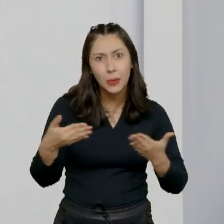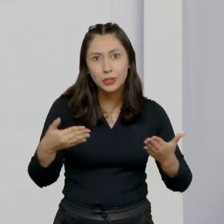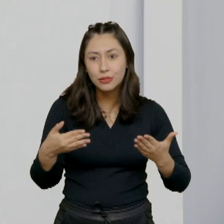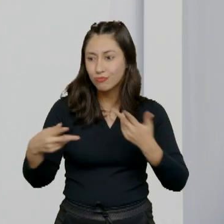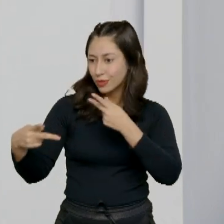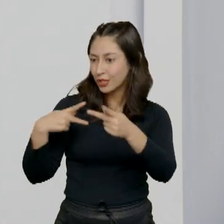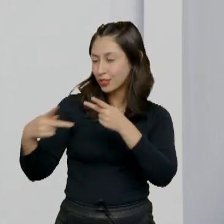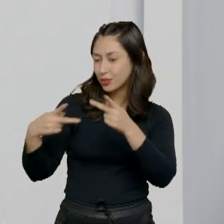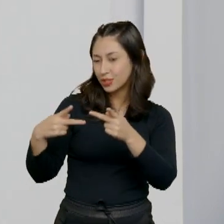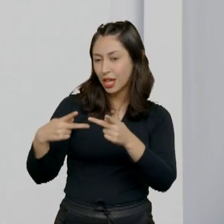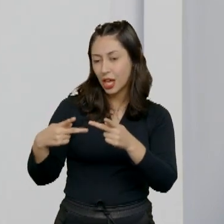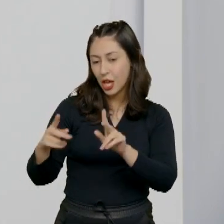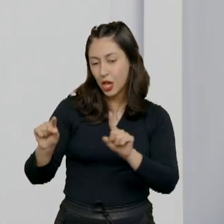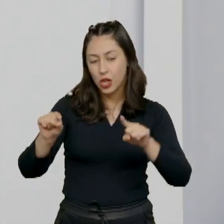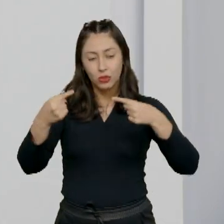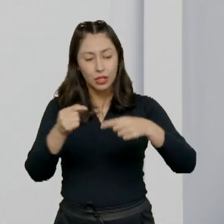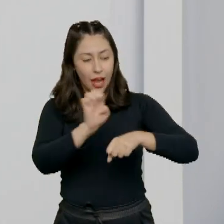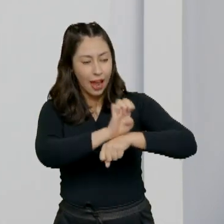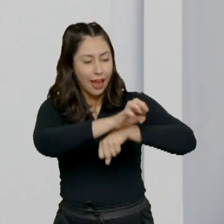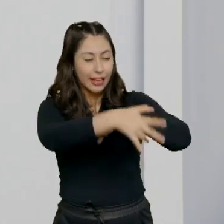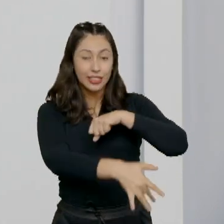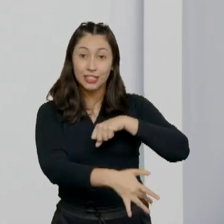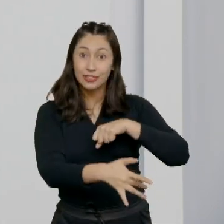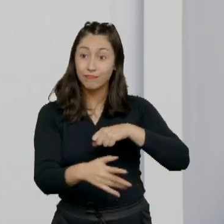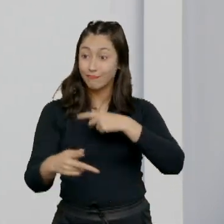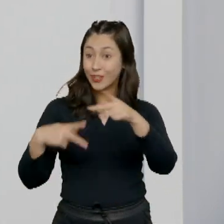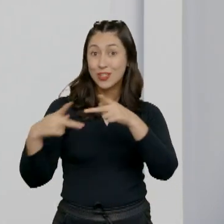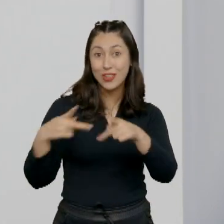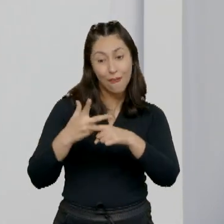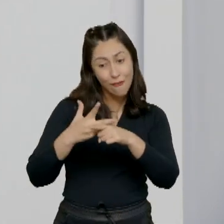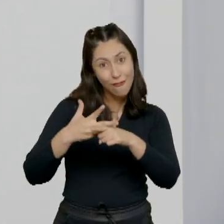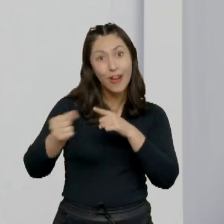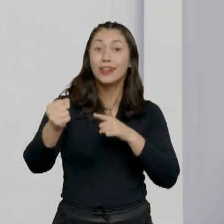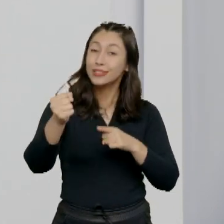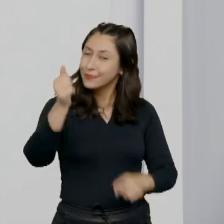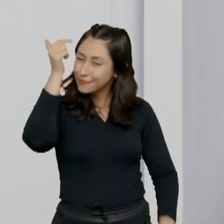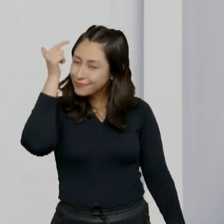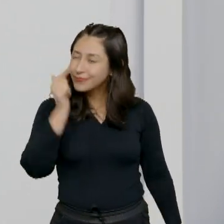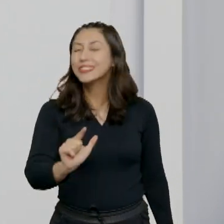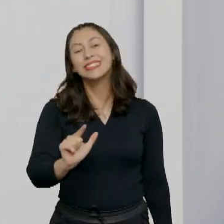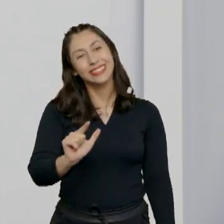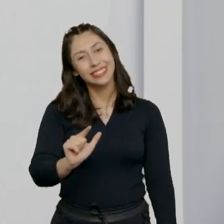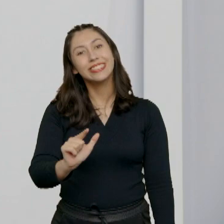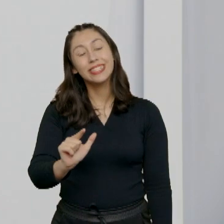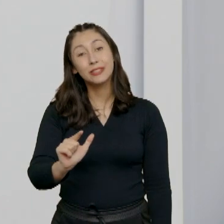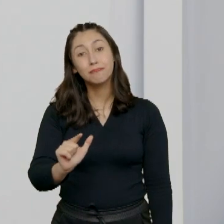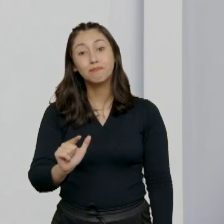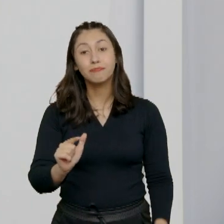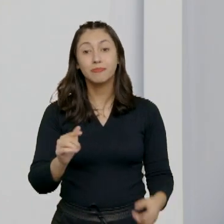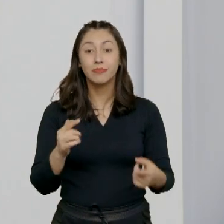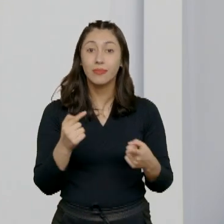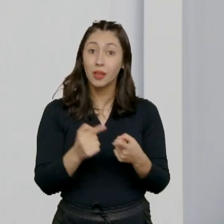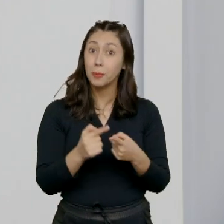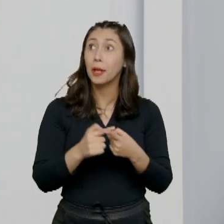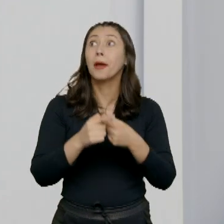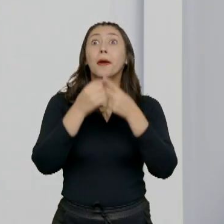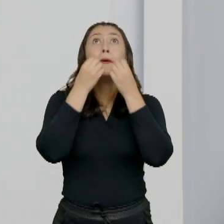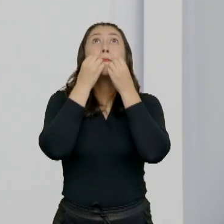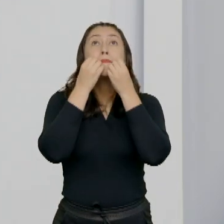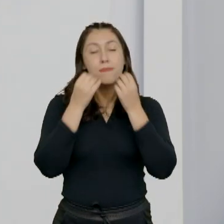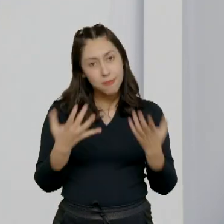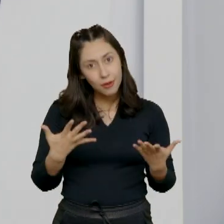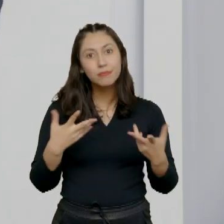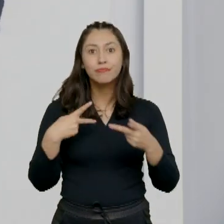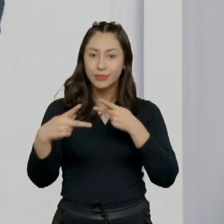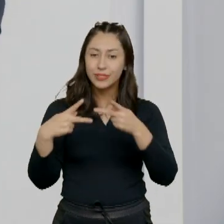Erechim, a coisa não muda de figura e o São José conquista uma bela vitória contra o terceiro colocado, que seria muito bom para a equipe do